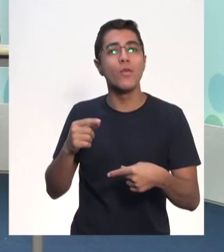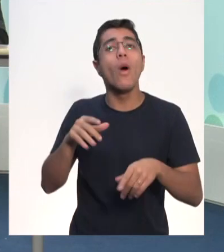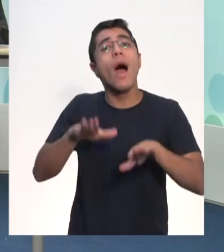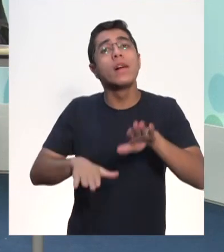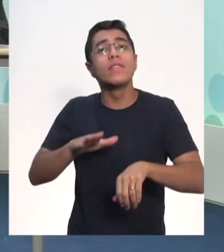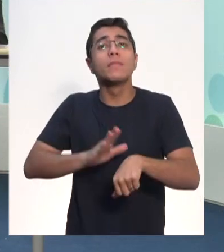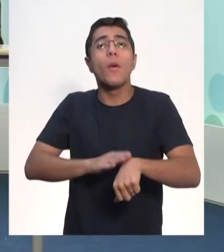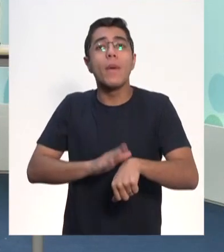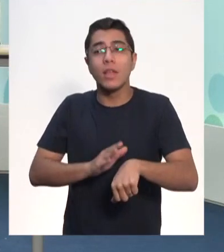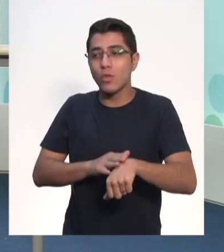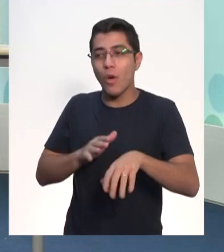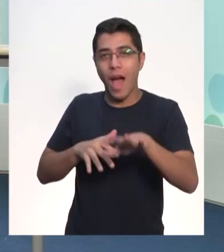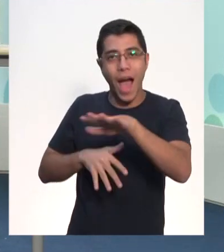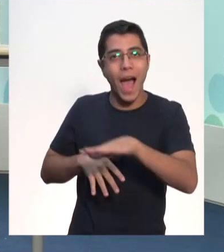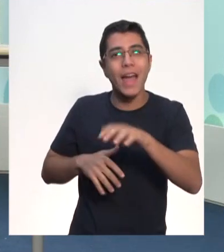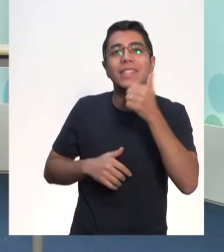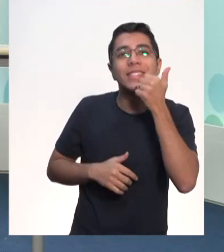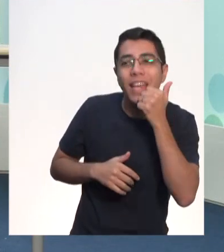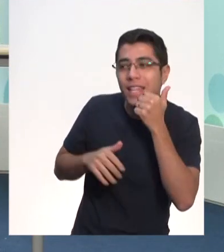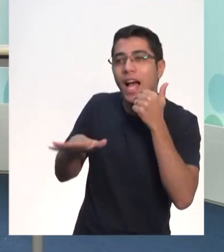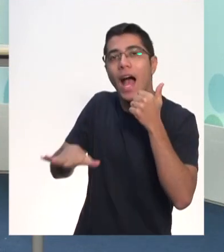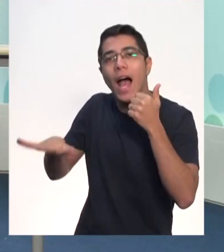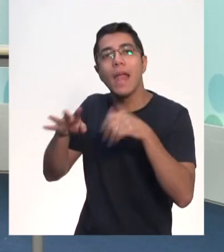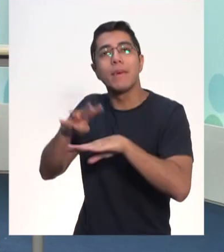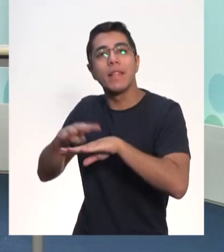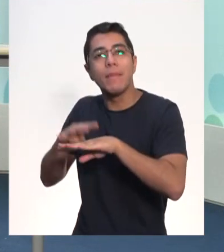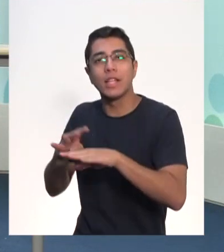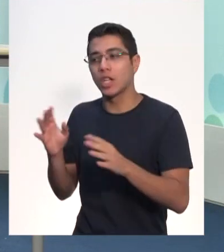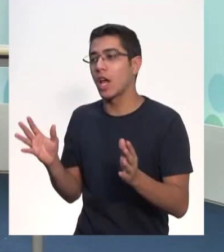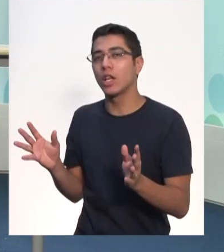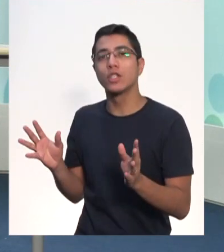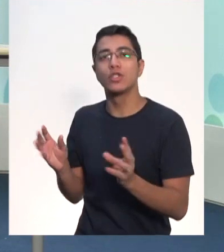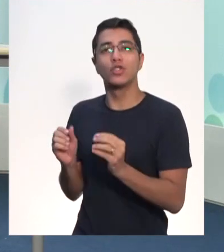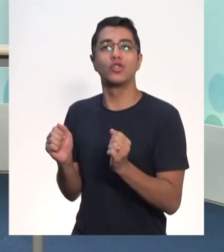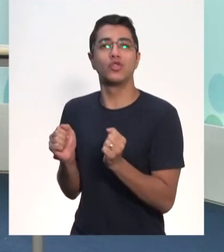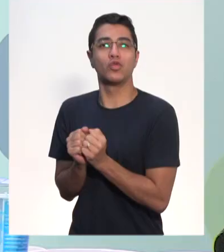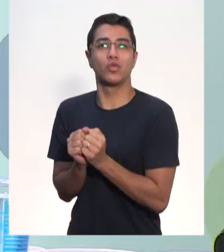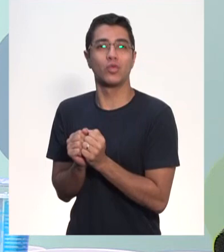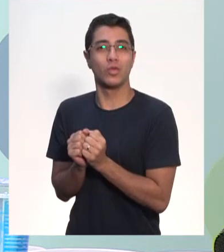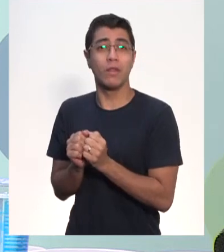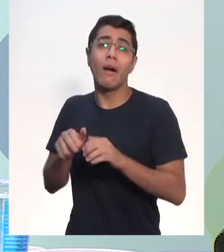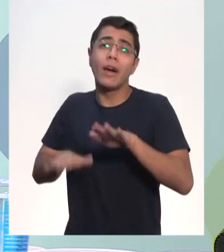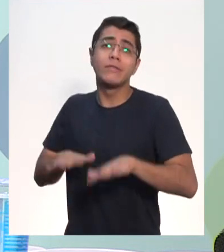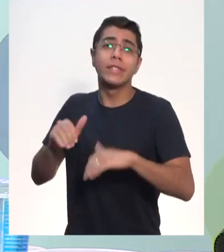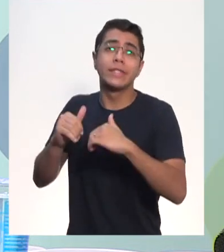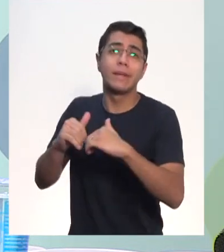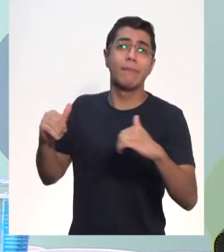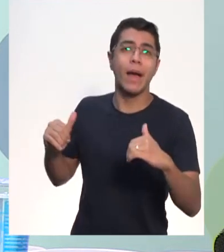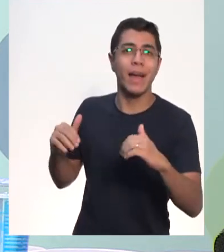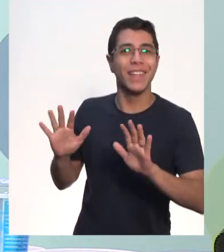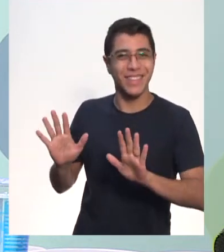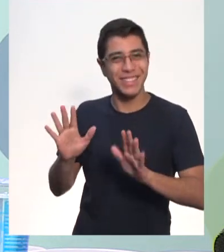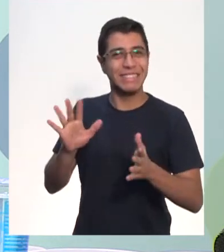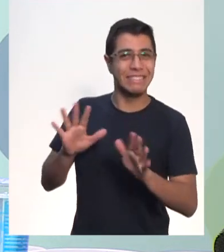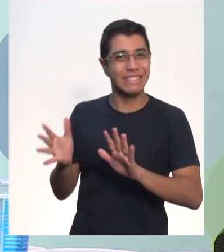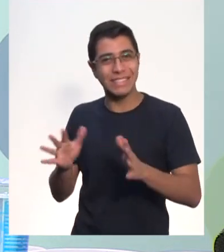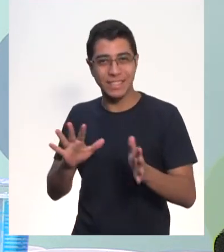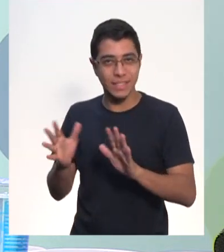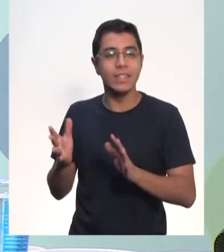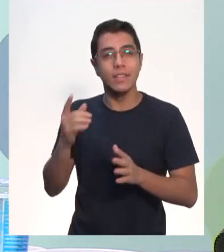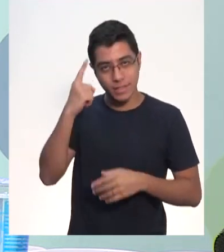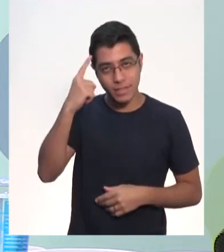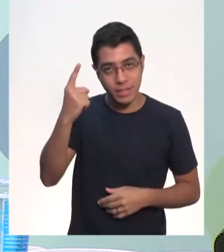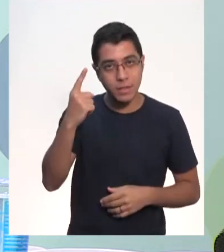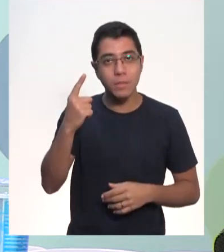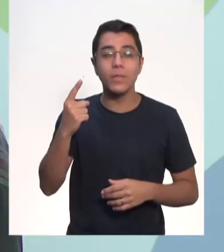áreas junto, tem momentos que vai ser matemática com os professores e professoras de matemática, ciência e natureza também com seus